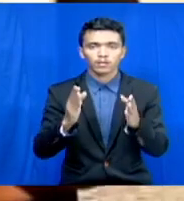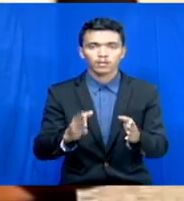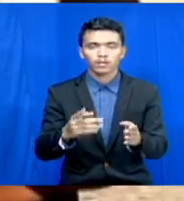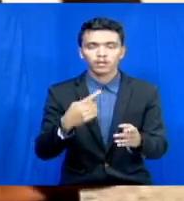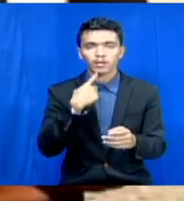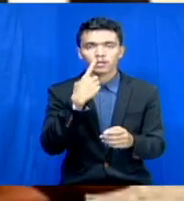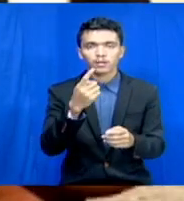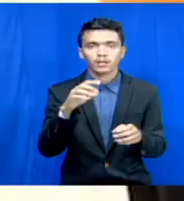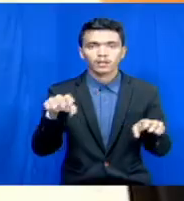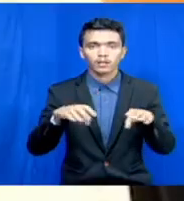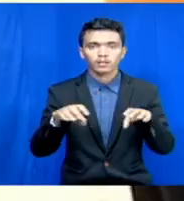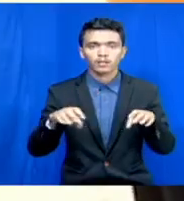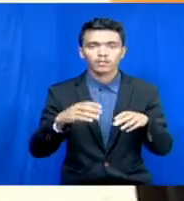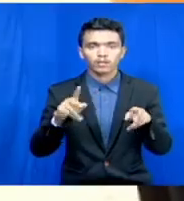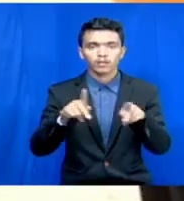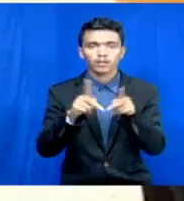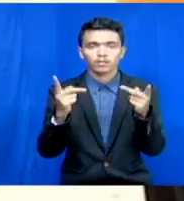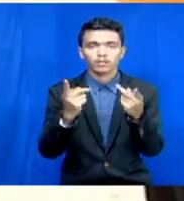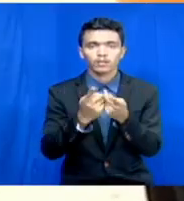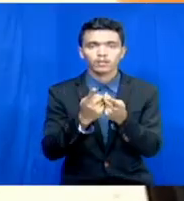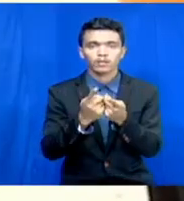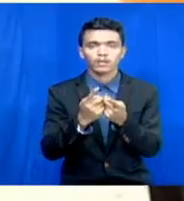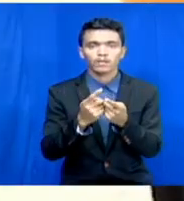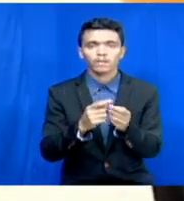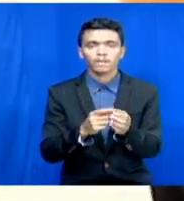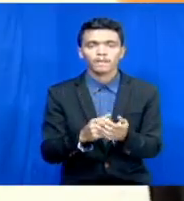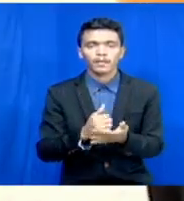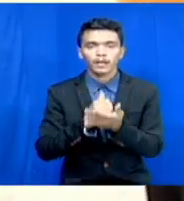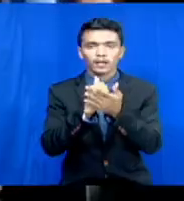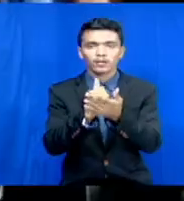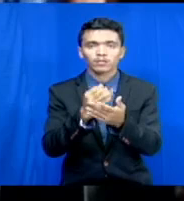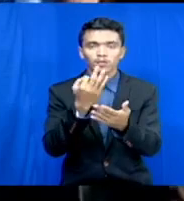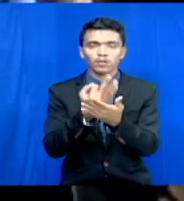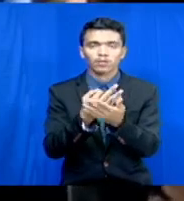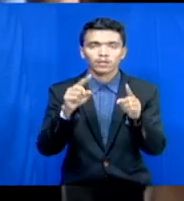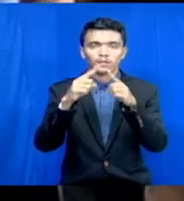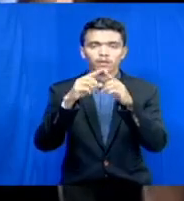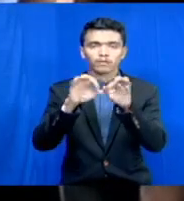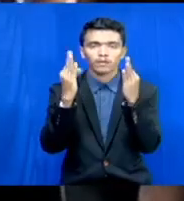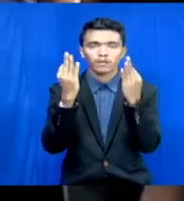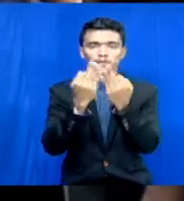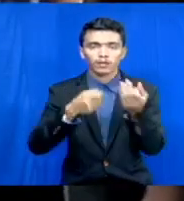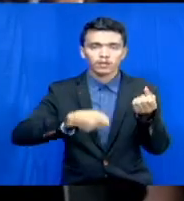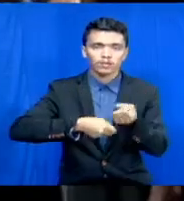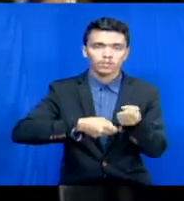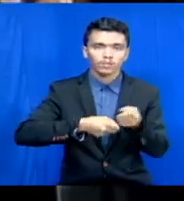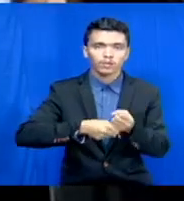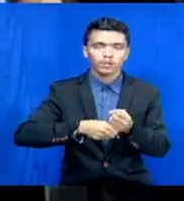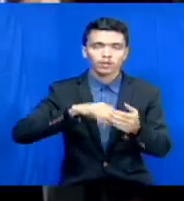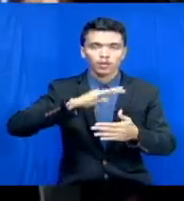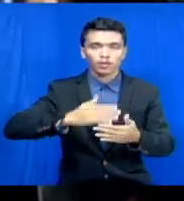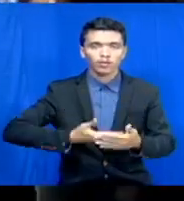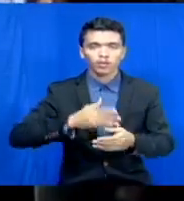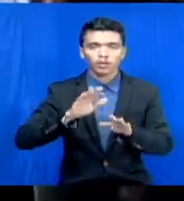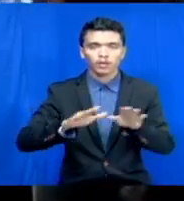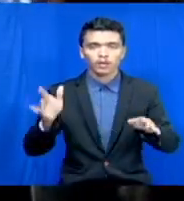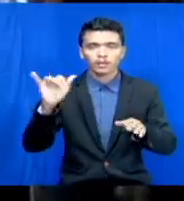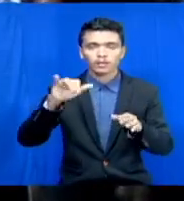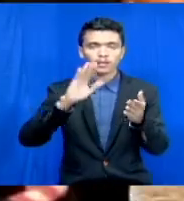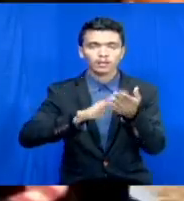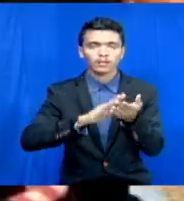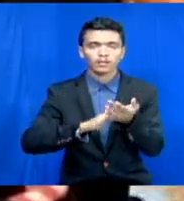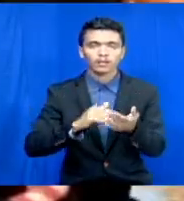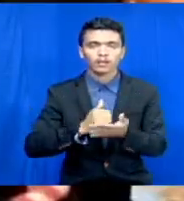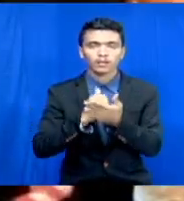tem durante o serviço e acompanha Hillwood Beers ne contribui ona osa para a família, ne suporta ona o ano a ensino na escola.